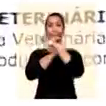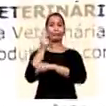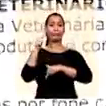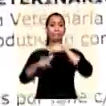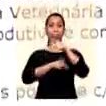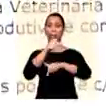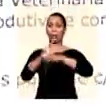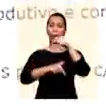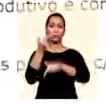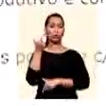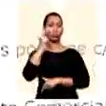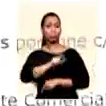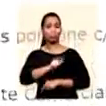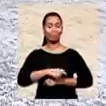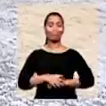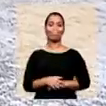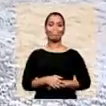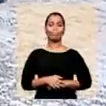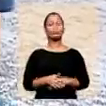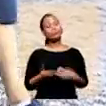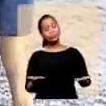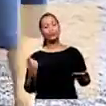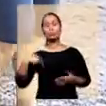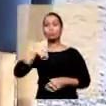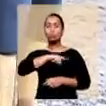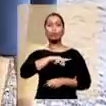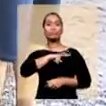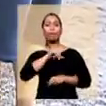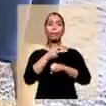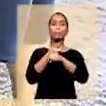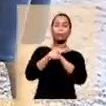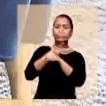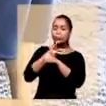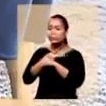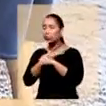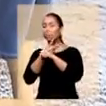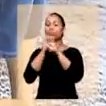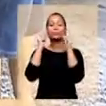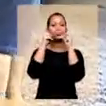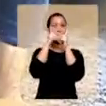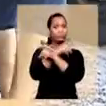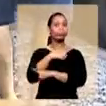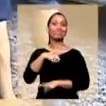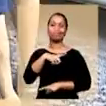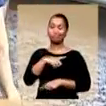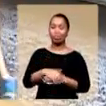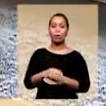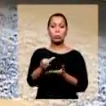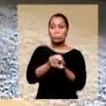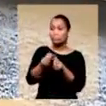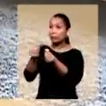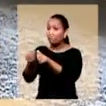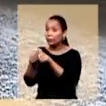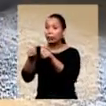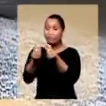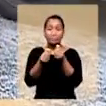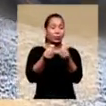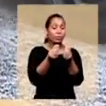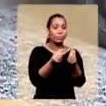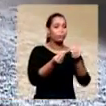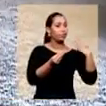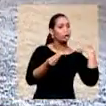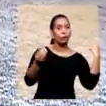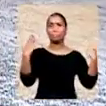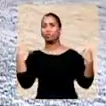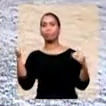conseguir a tão esperada contratação. A gente vai procurar, né? Está complicado, leva currículos em vários lugares, não